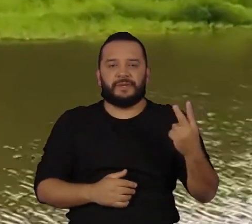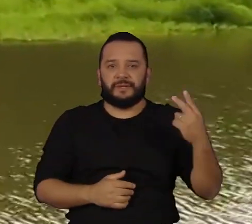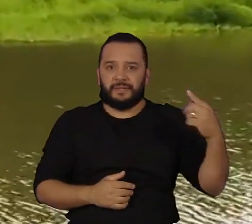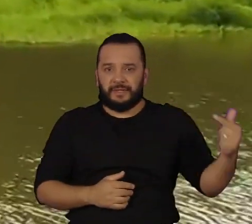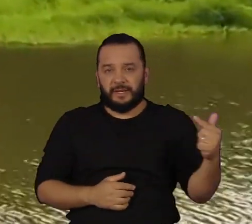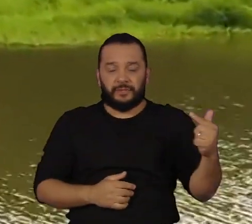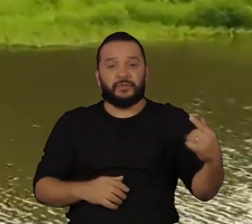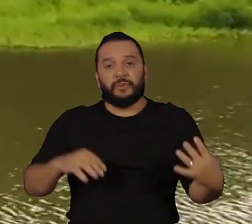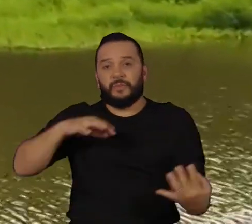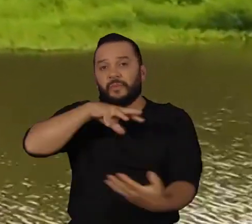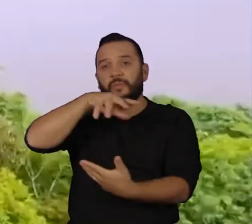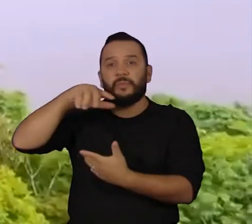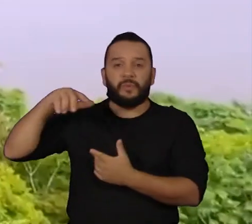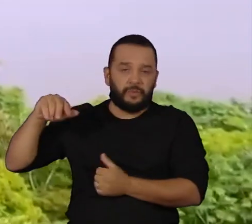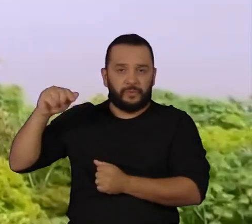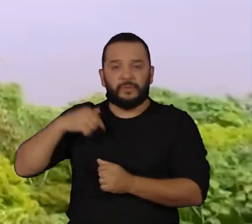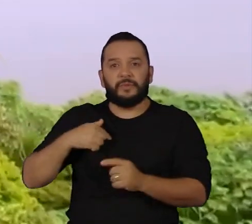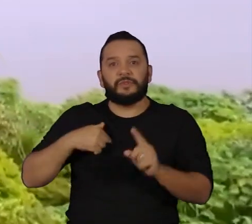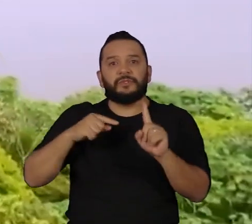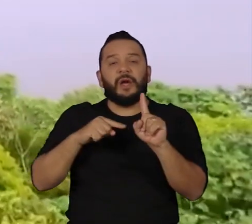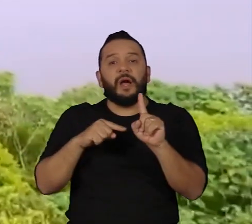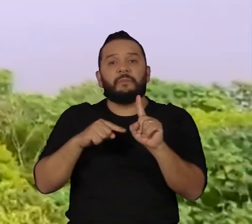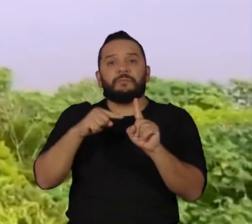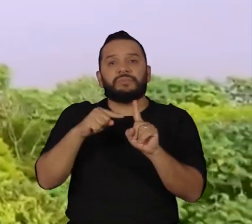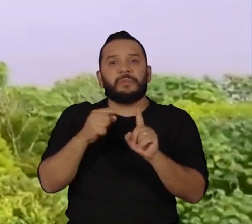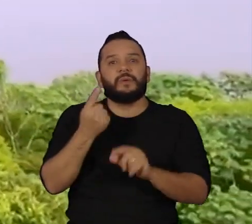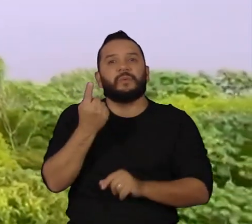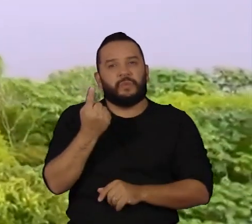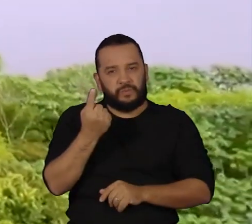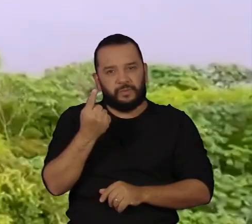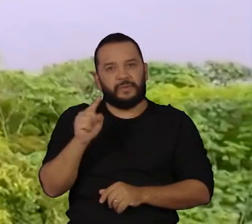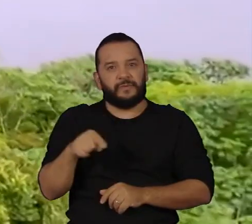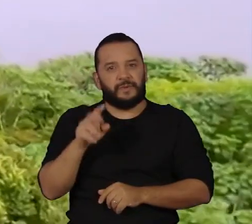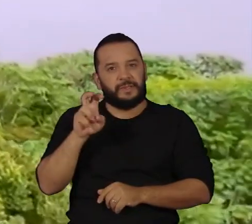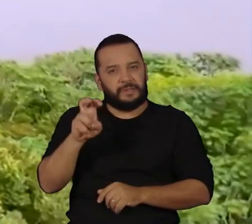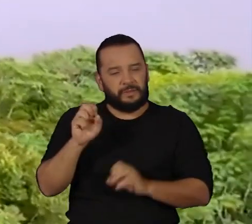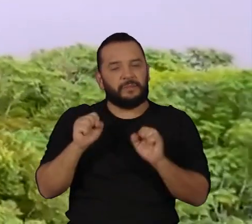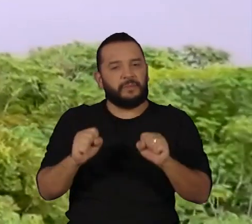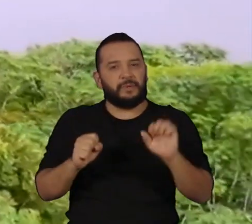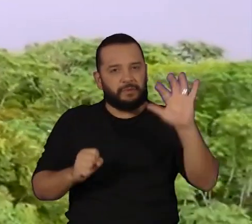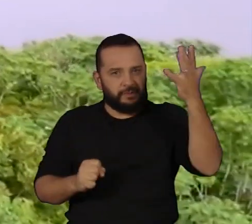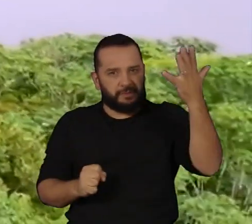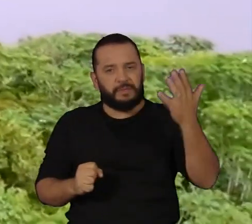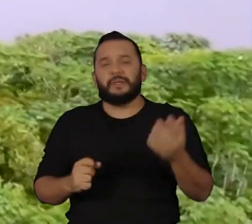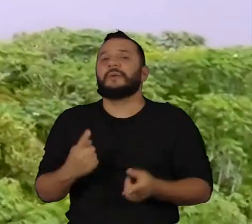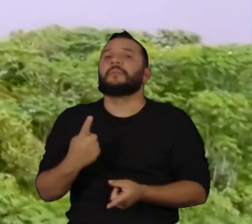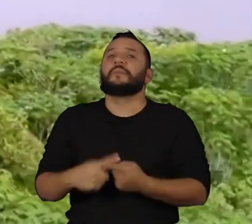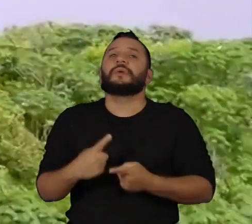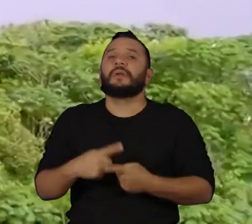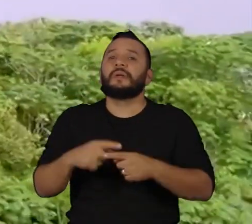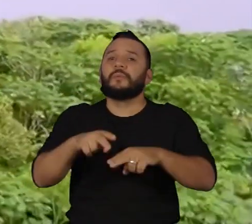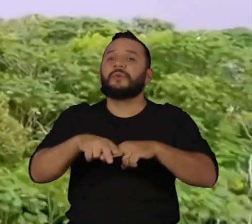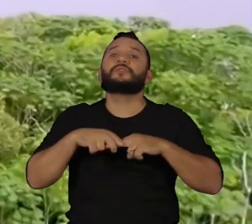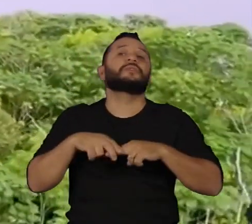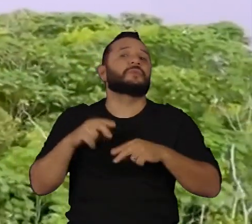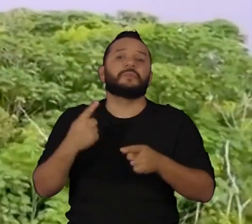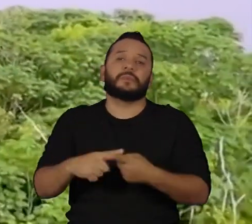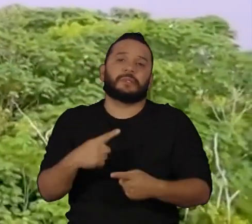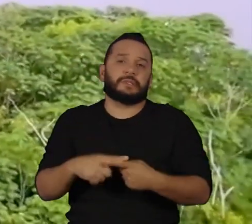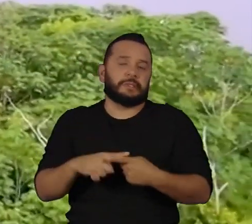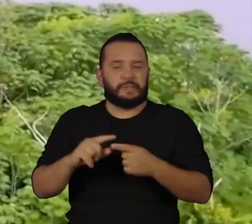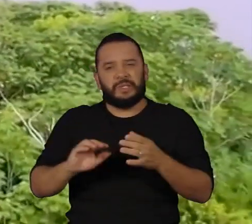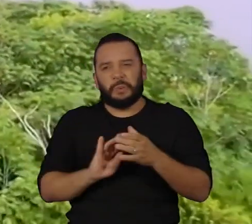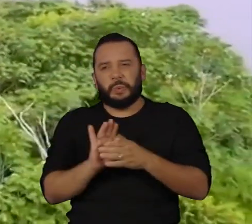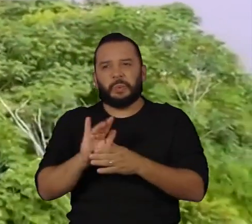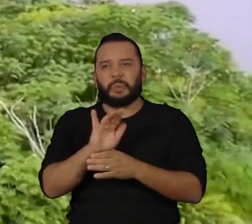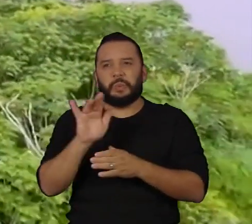no planeta pode chegar a 1,5 grau centígrado. Os principais motivos são os gases de efeito estufa e